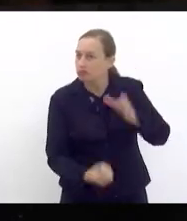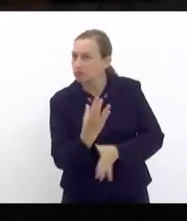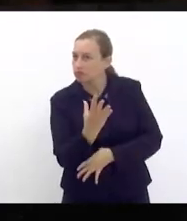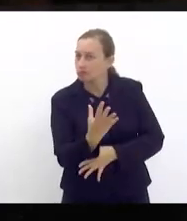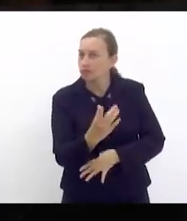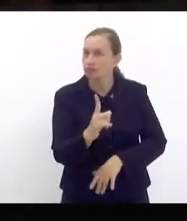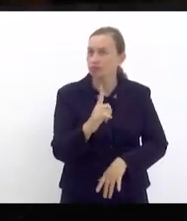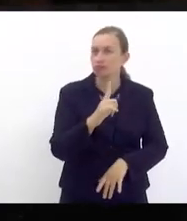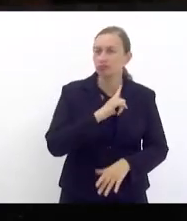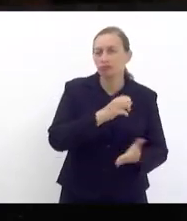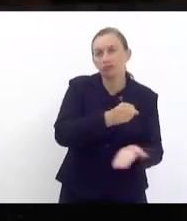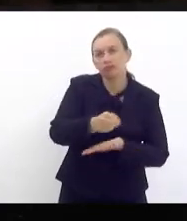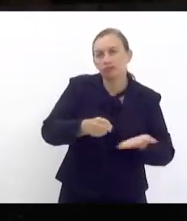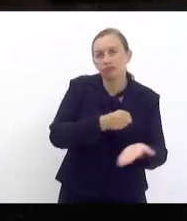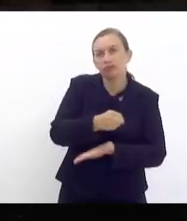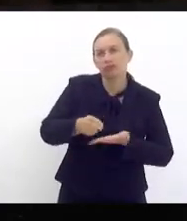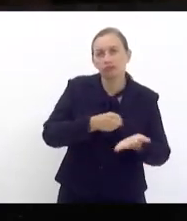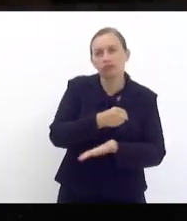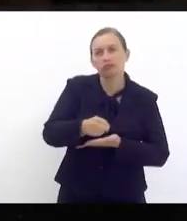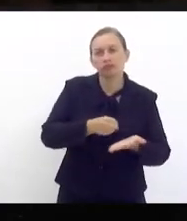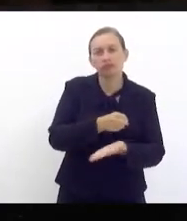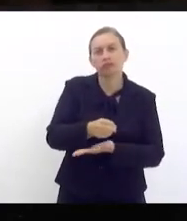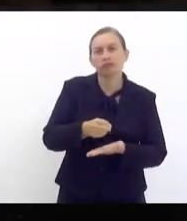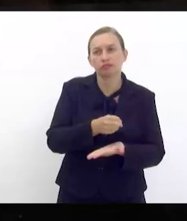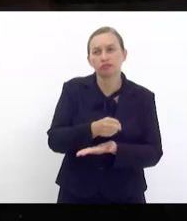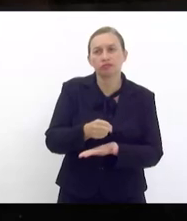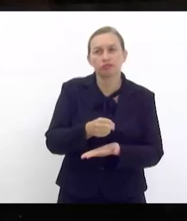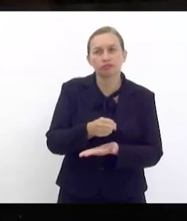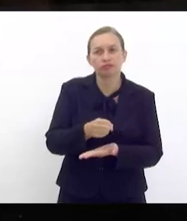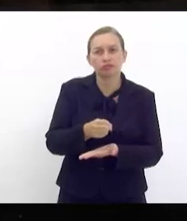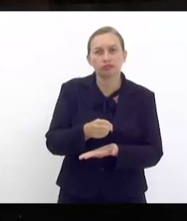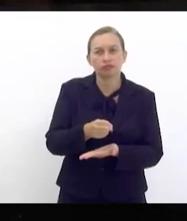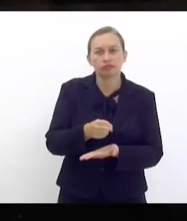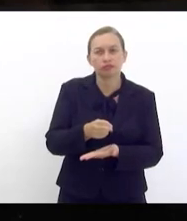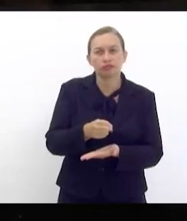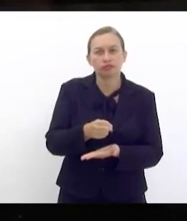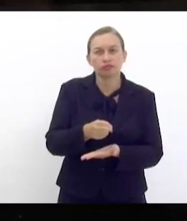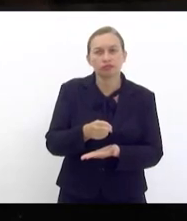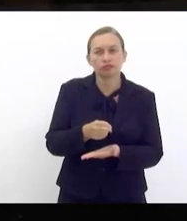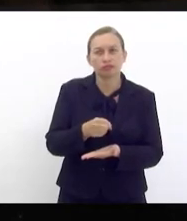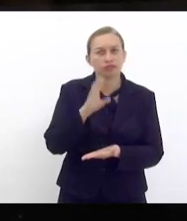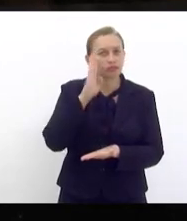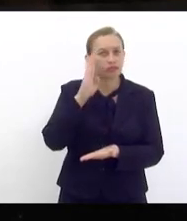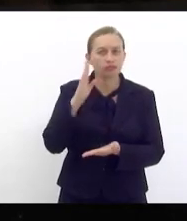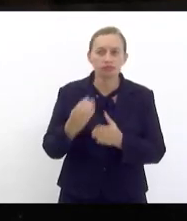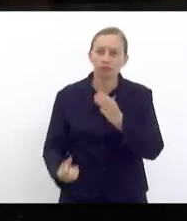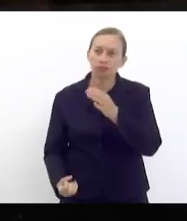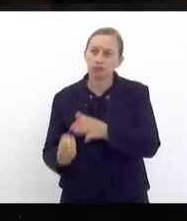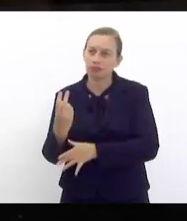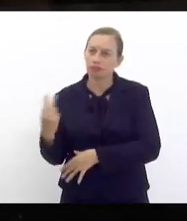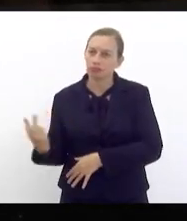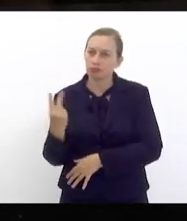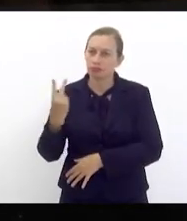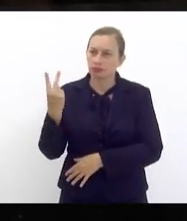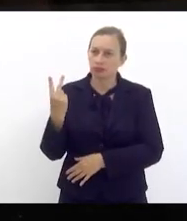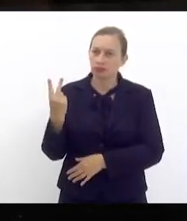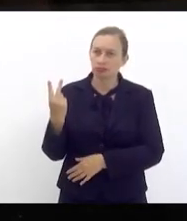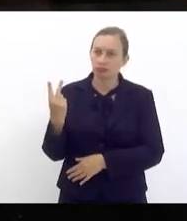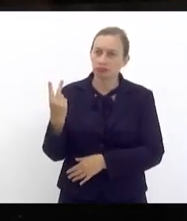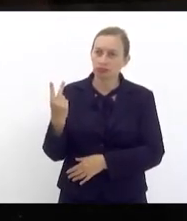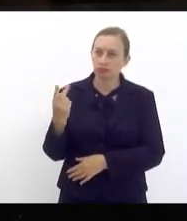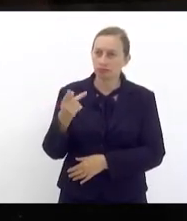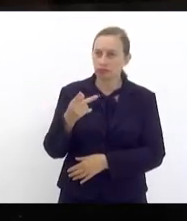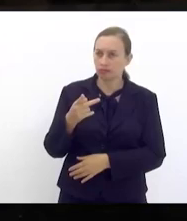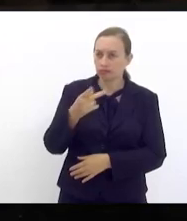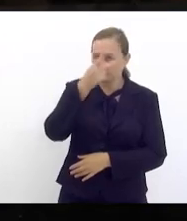como base, como um dos seus tripés, a produção de valor através das